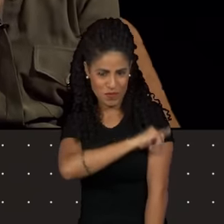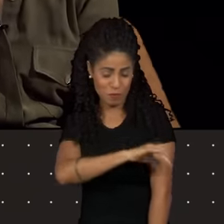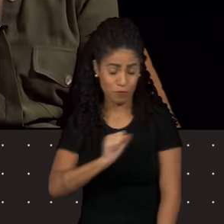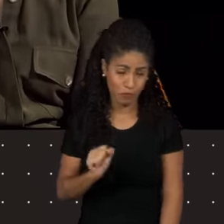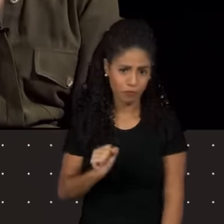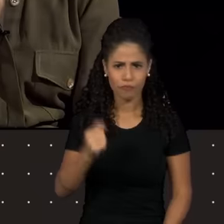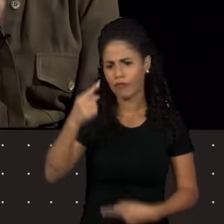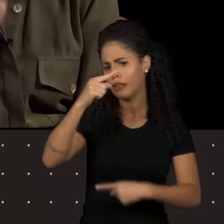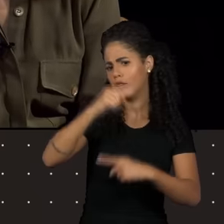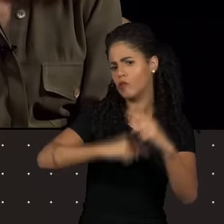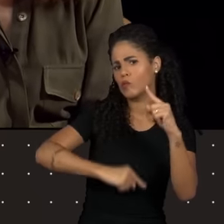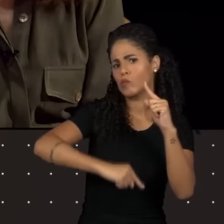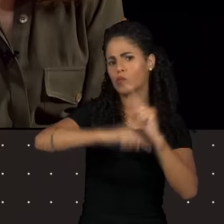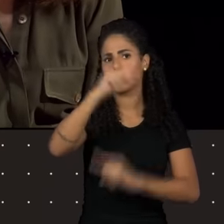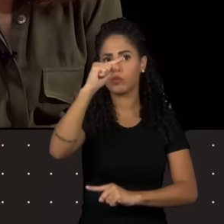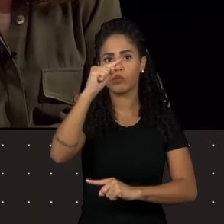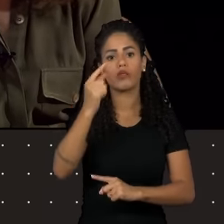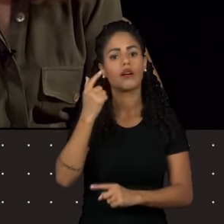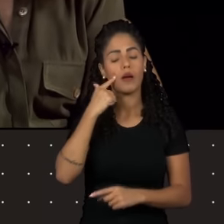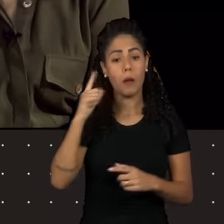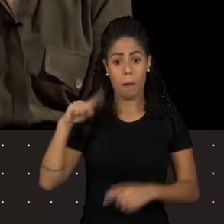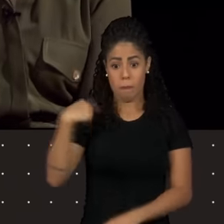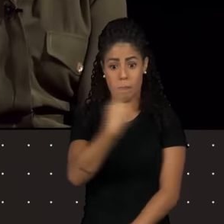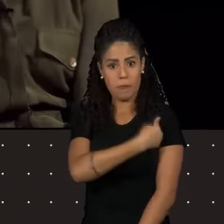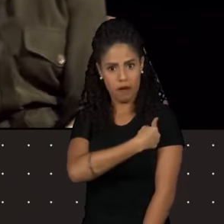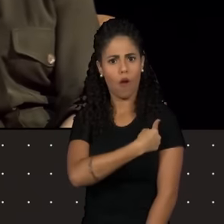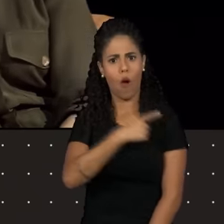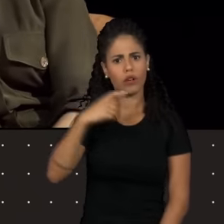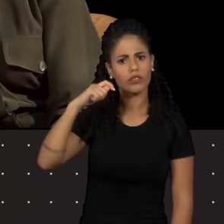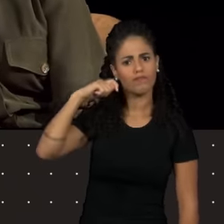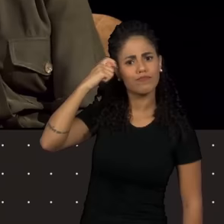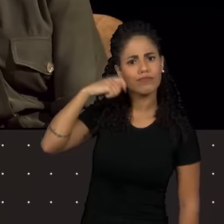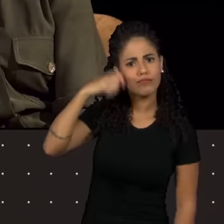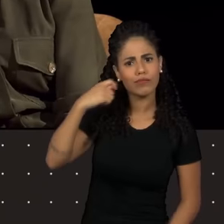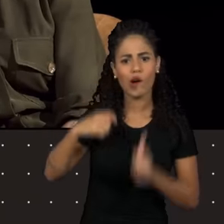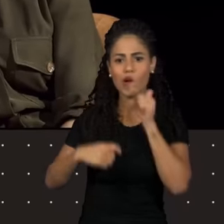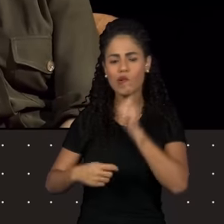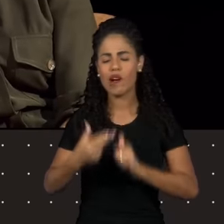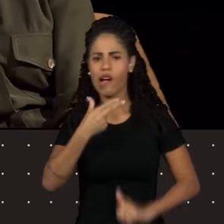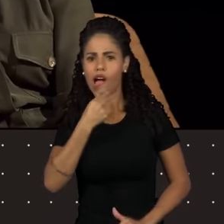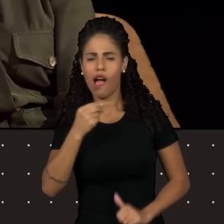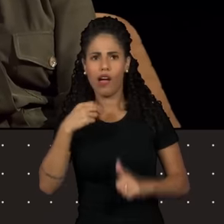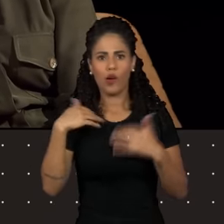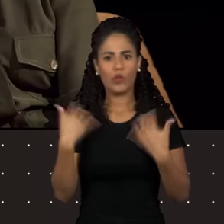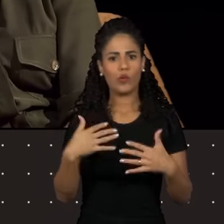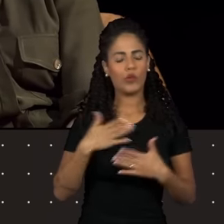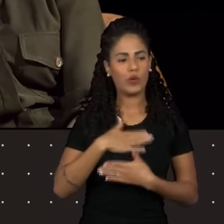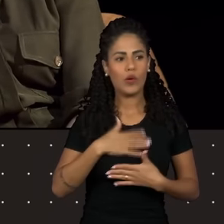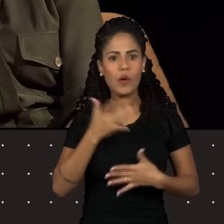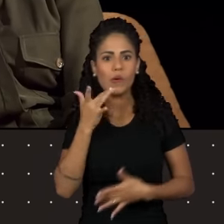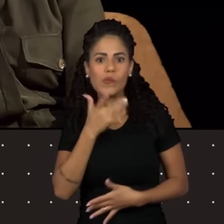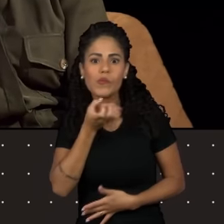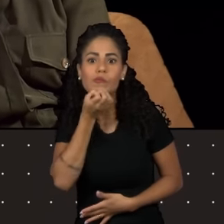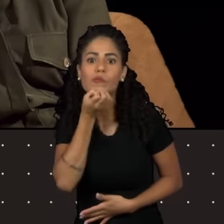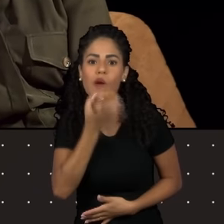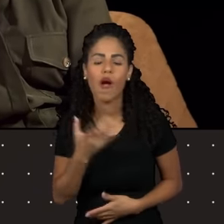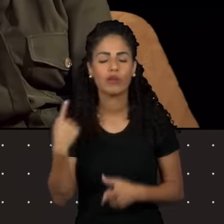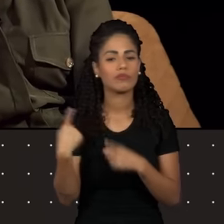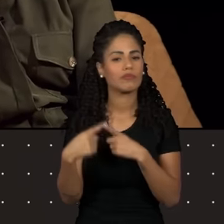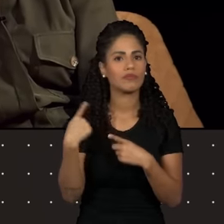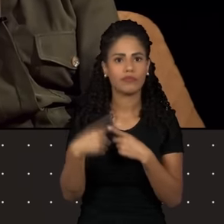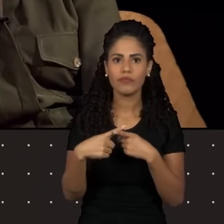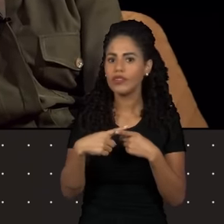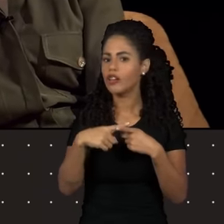O sucesso em teatro, para nós, atores, é sempre mais saboroso. Ele nos atesta